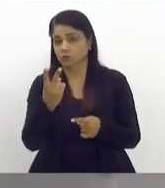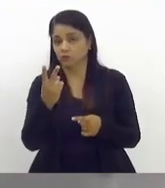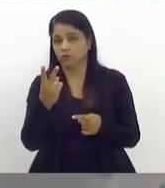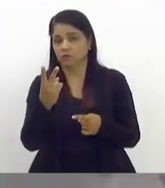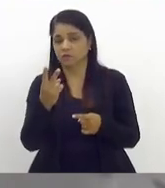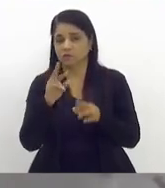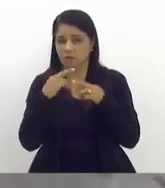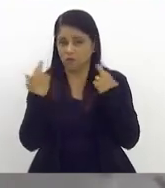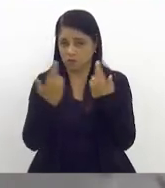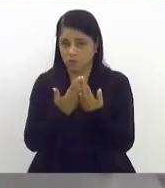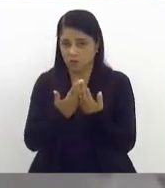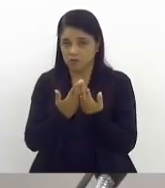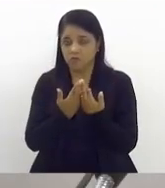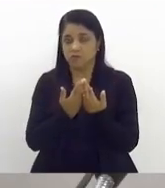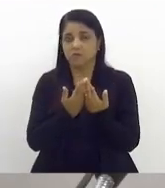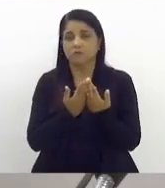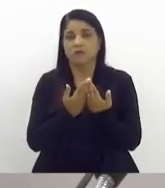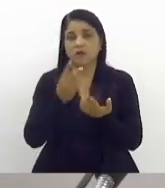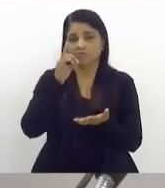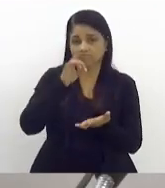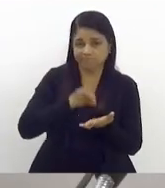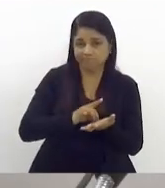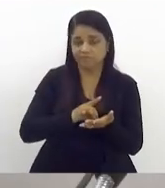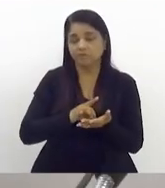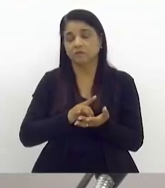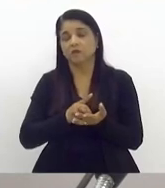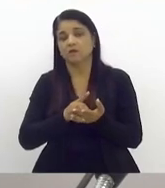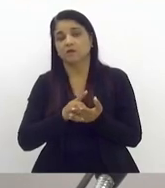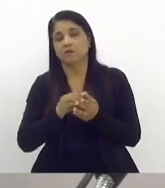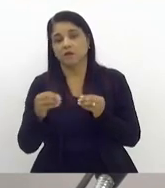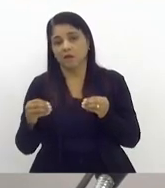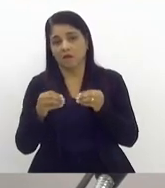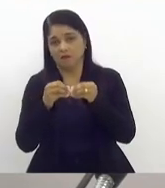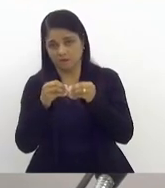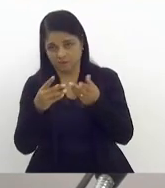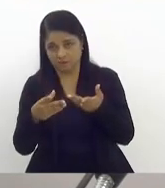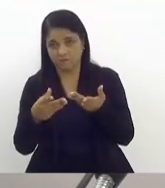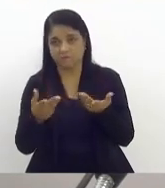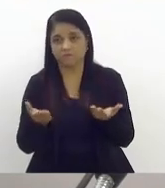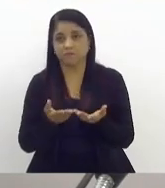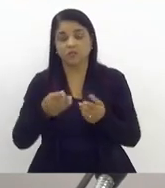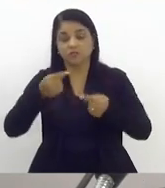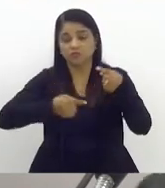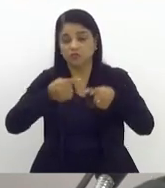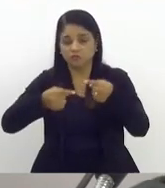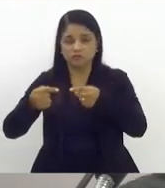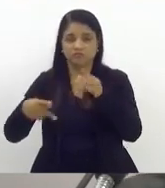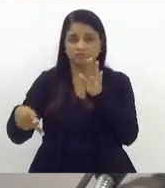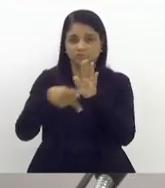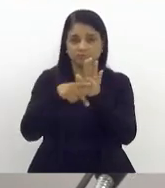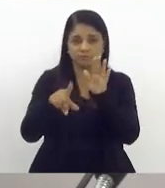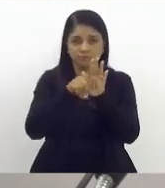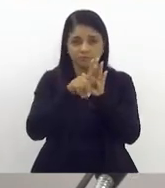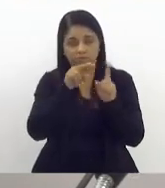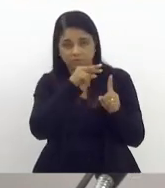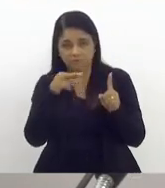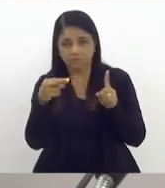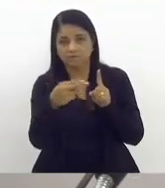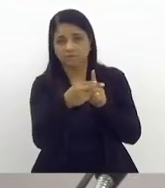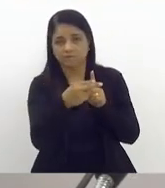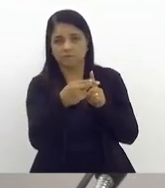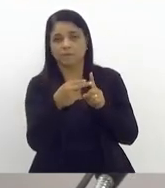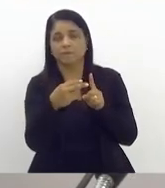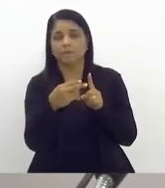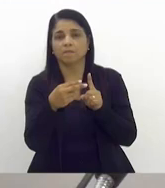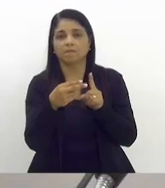RO e a extraordinária, mas a ideia da extraordinária é tentar trazer à discussão os projetos que estavam com vista ou, por